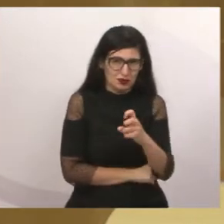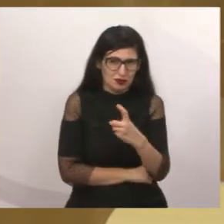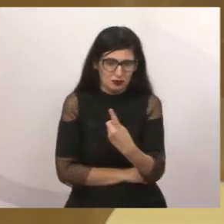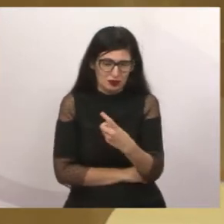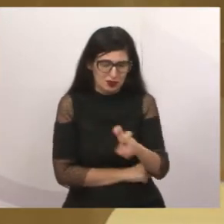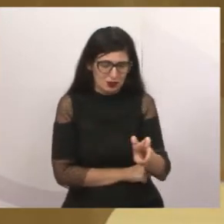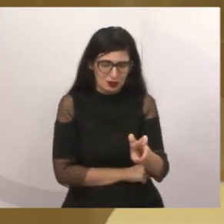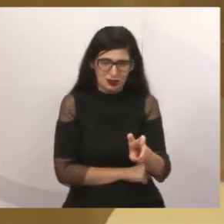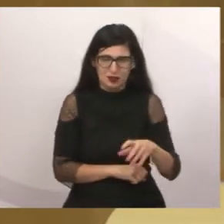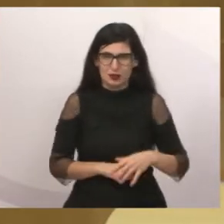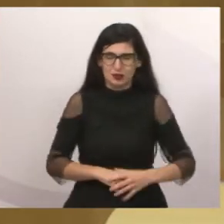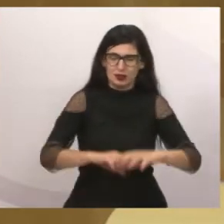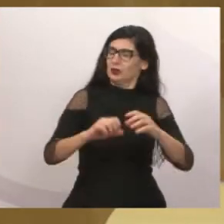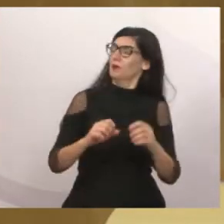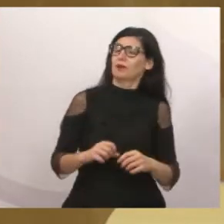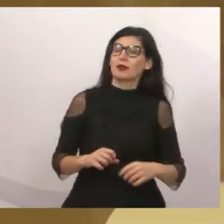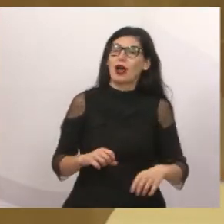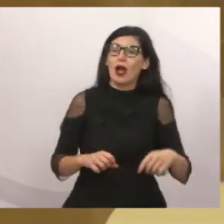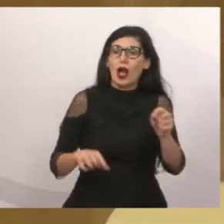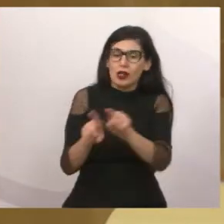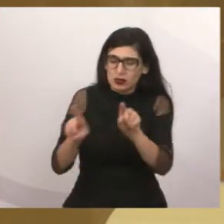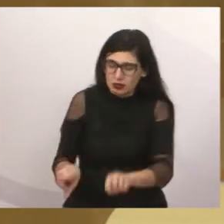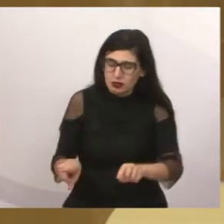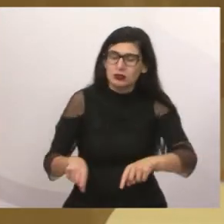cargo que existe na Prefeitura Municipal,